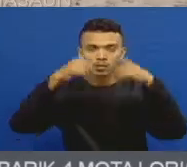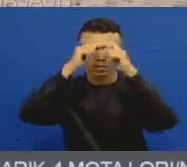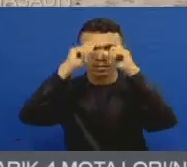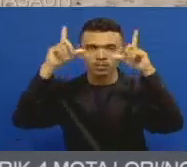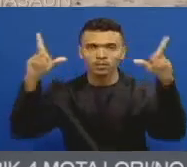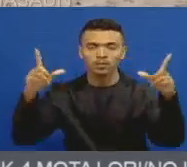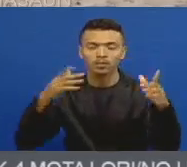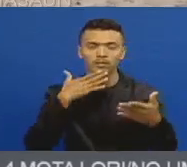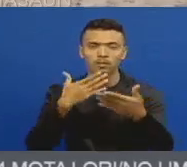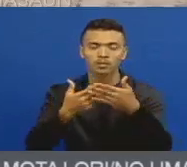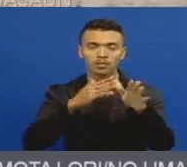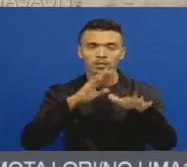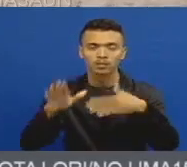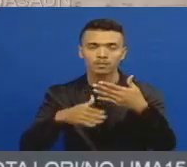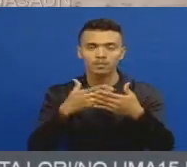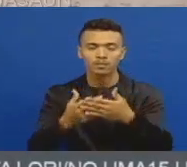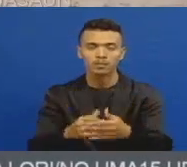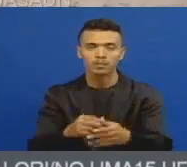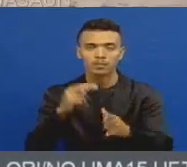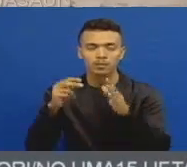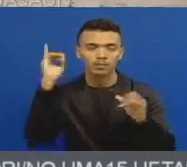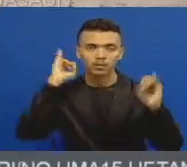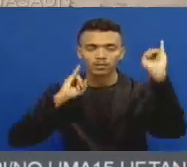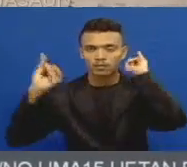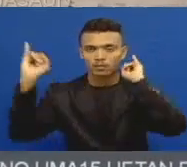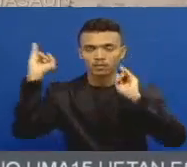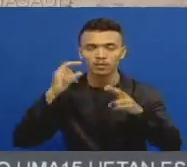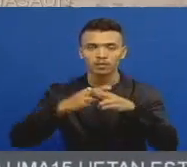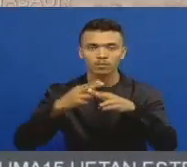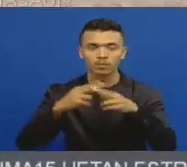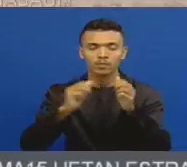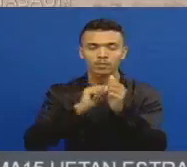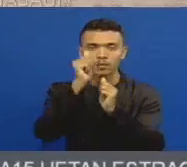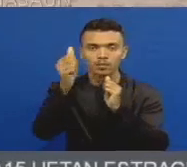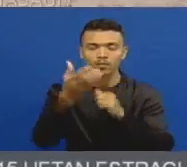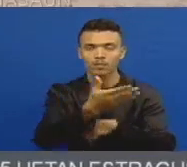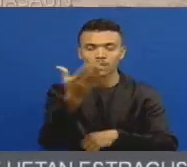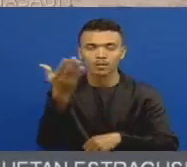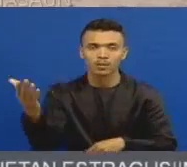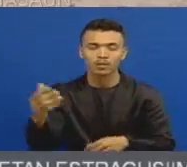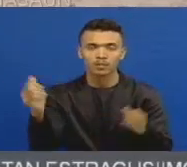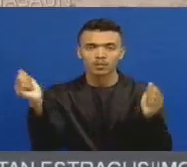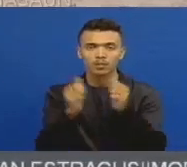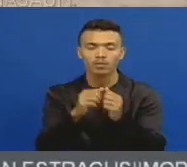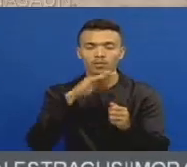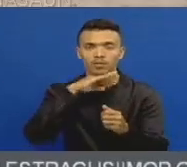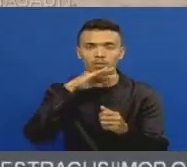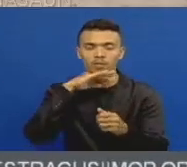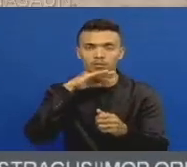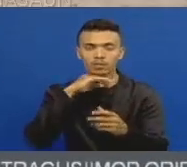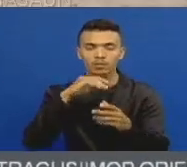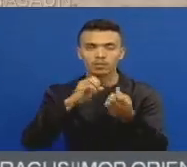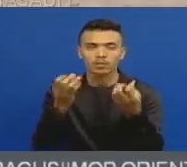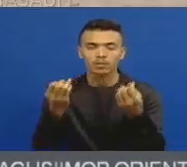Timor-Leste. Dia covintis no telespectadores ida nema ki informação badak a mirilata baita botira relaciona ho lixo ne